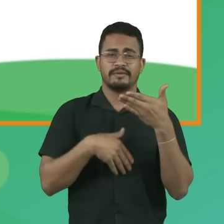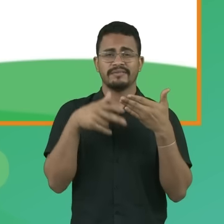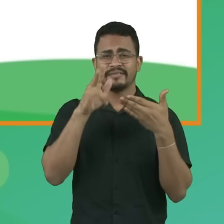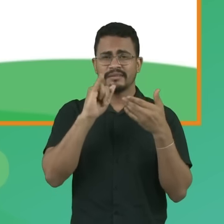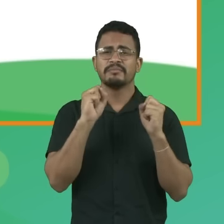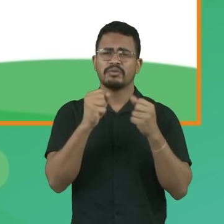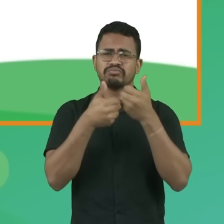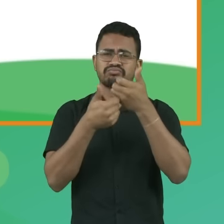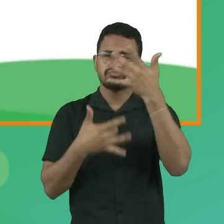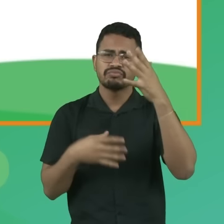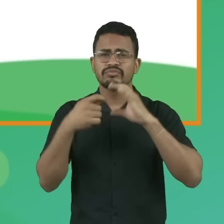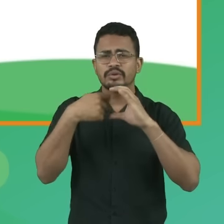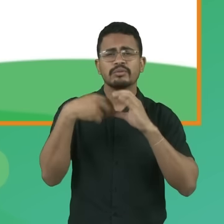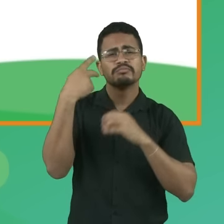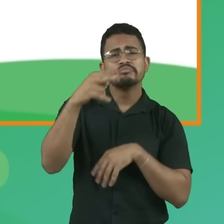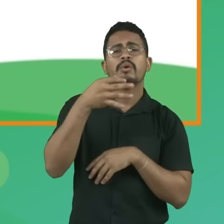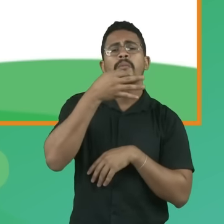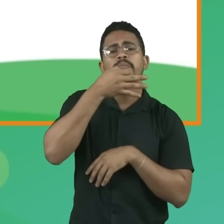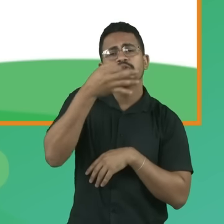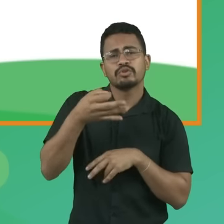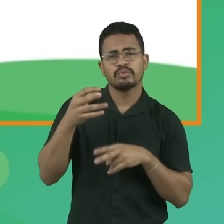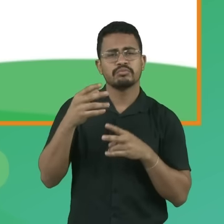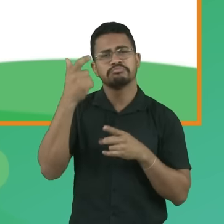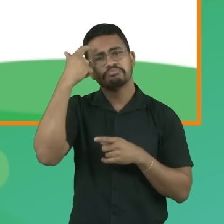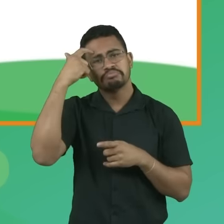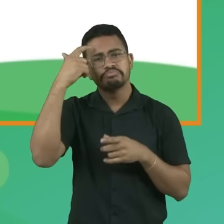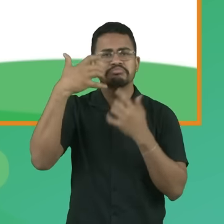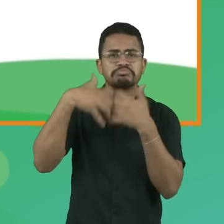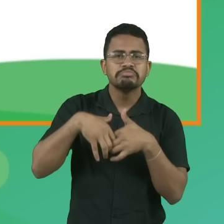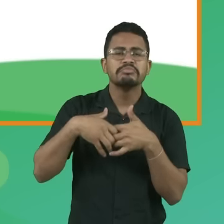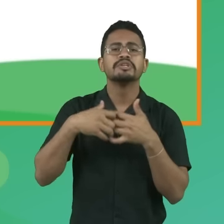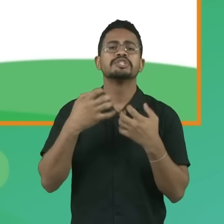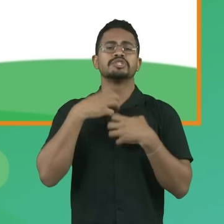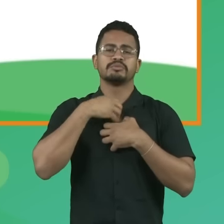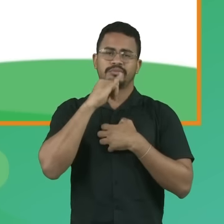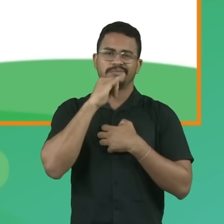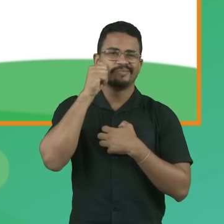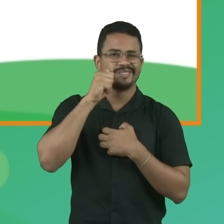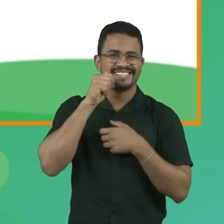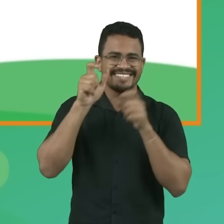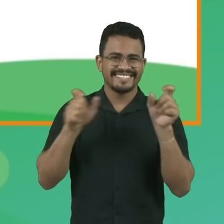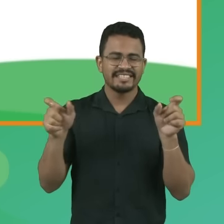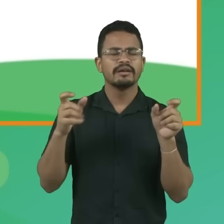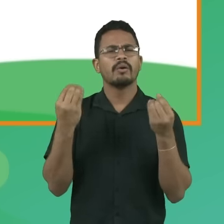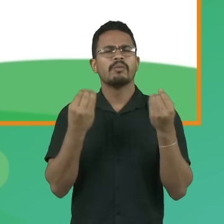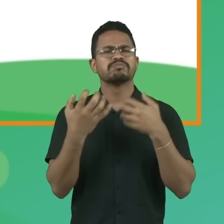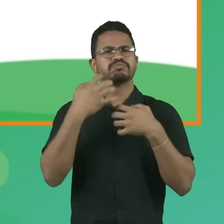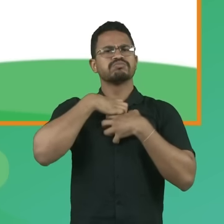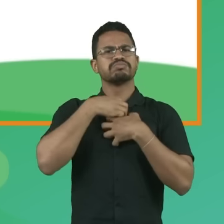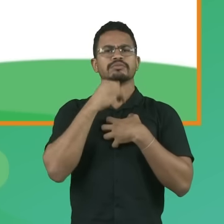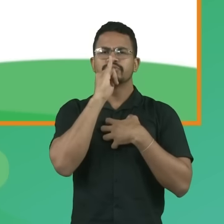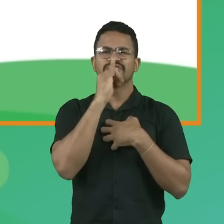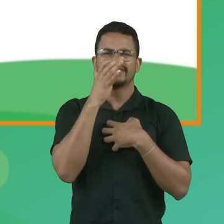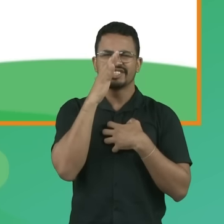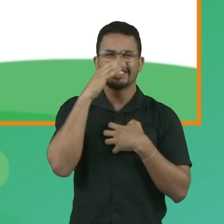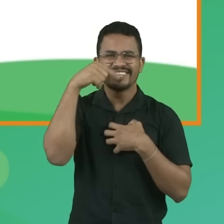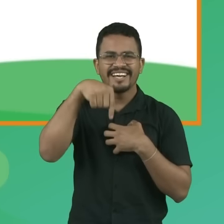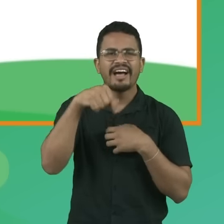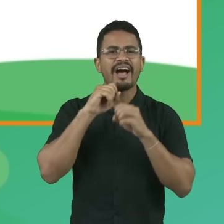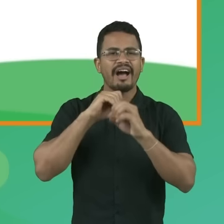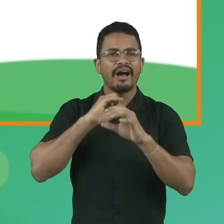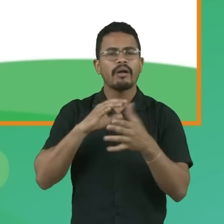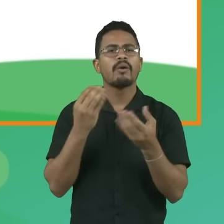do vídeo, né? O que é você pensa a respeito, se você já se sentiu meninas, mulheres, né? Que estão assistindo aí essa aula, como é que vocês